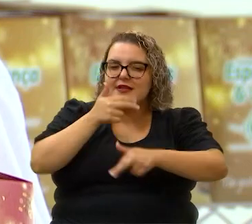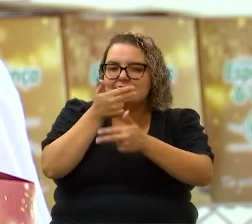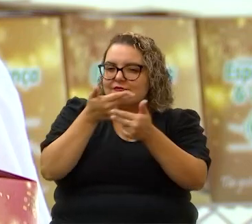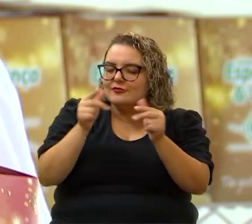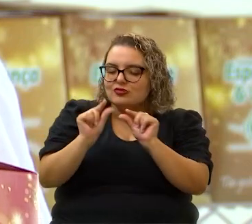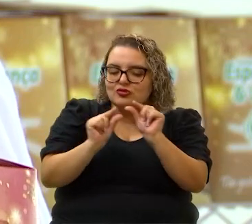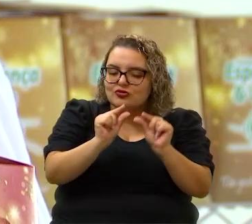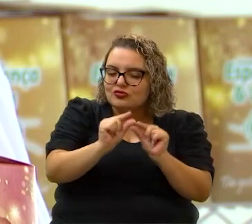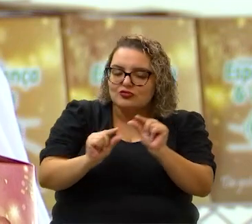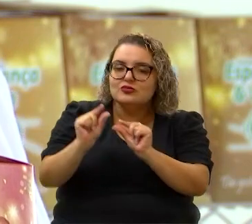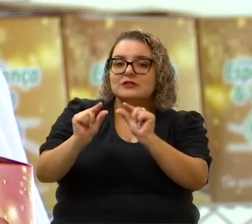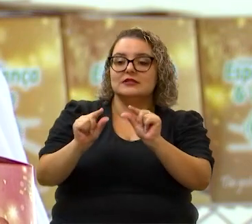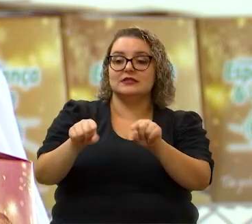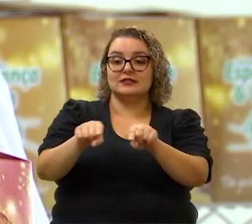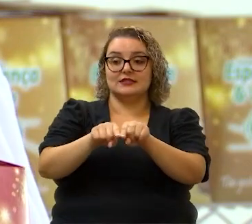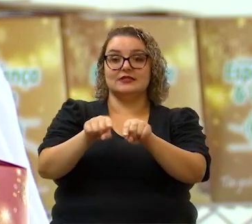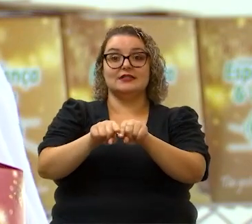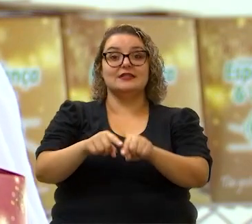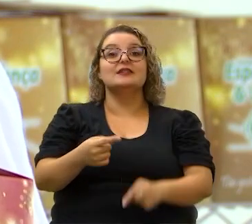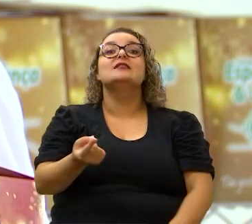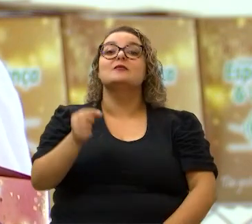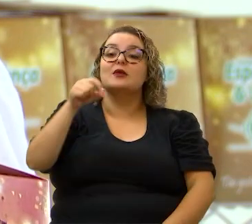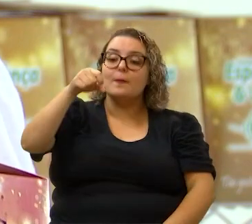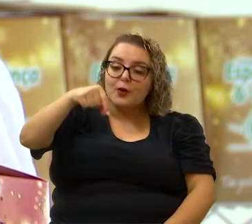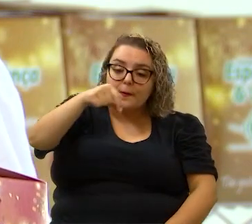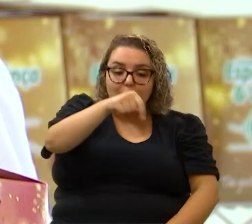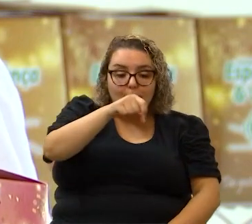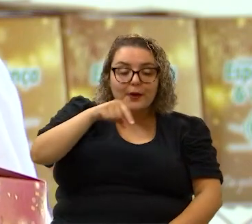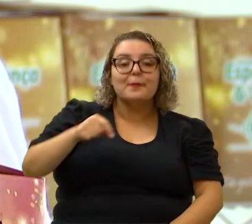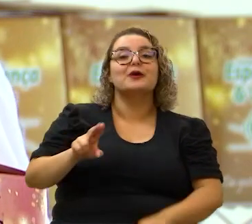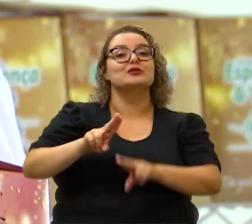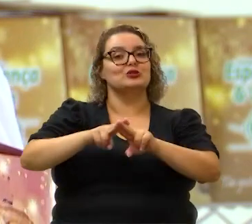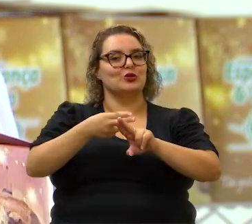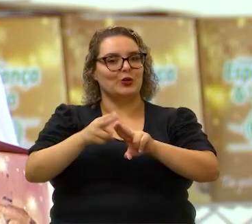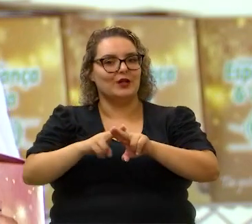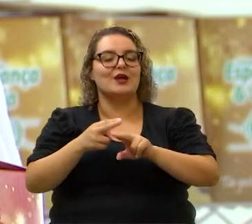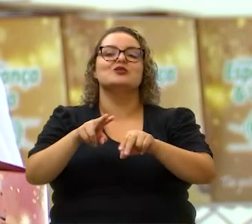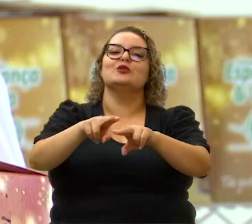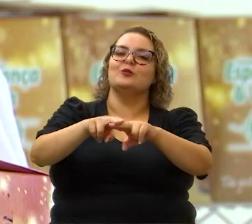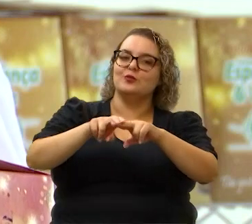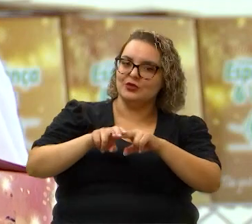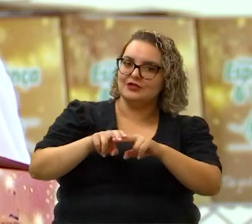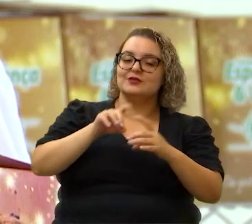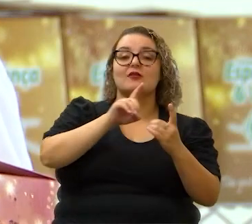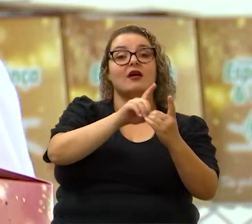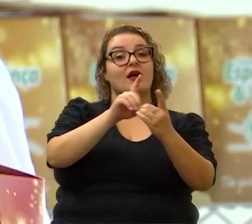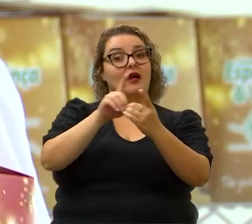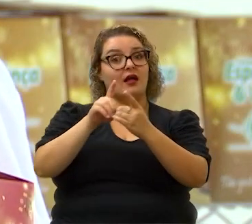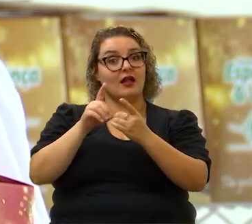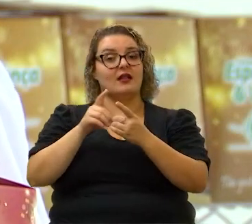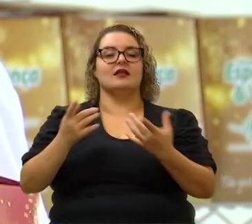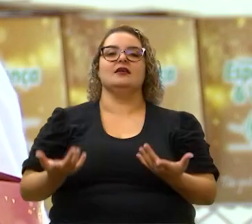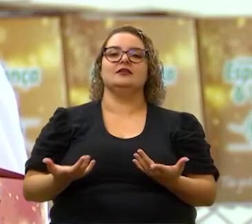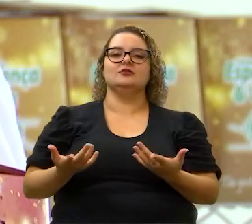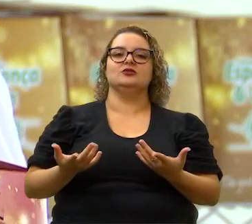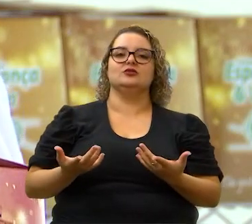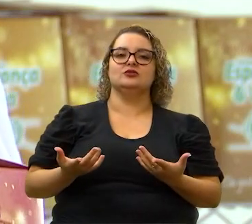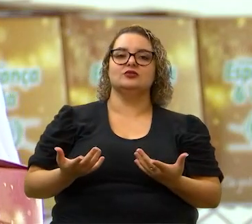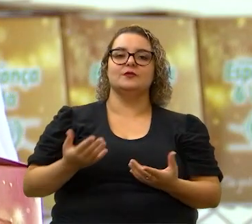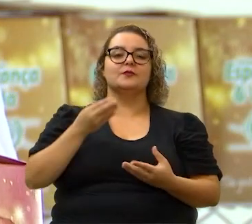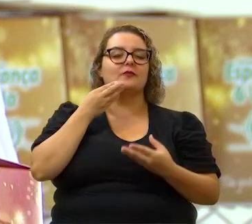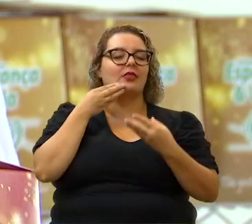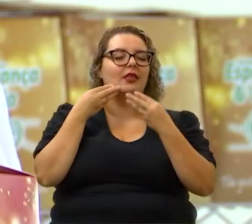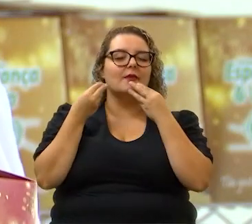de frutas e também de gota de chocolate por isso tem atendido aí